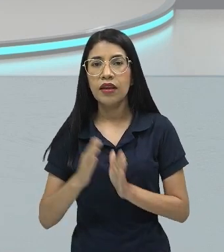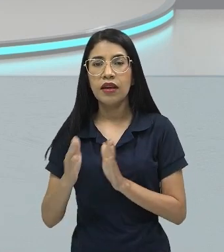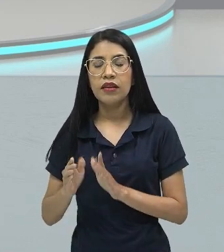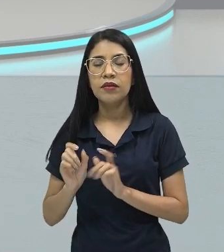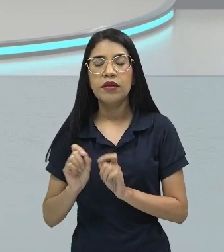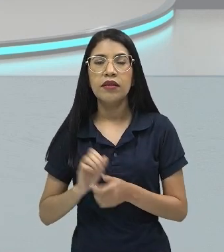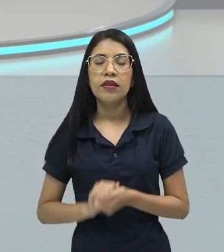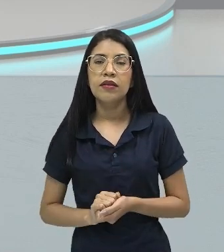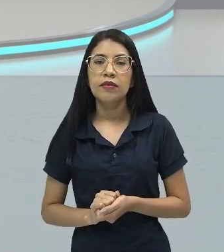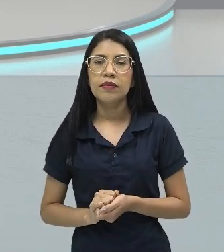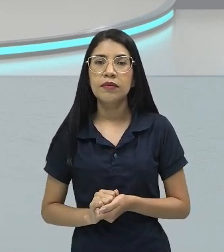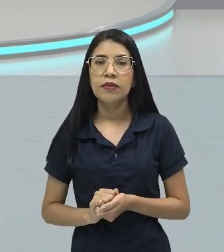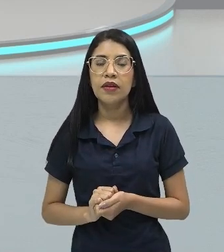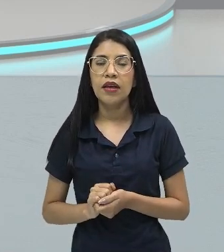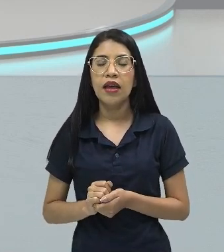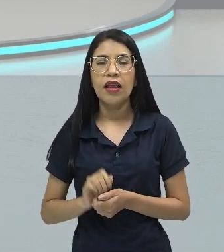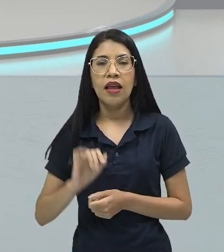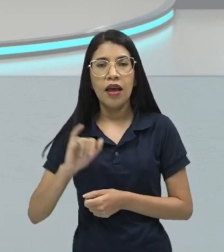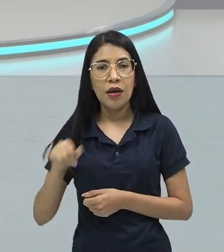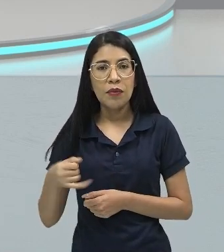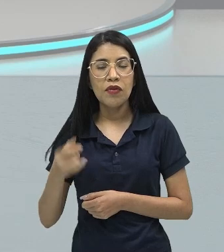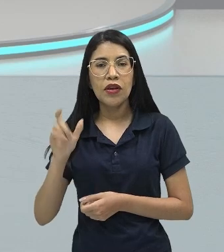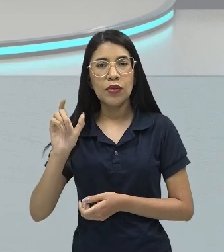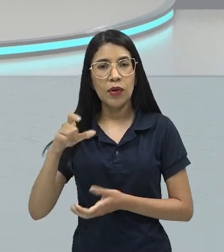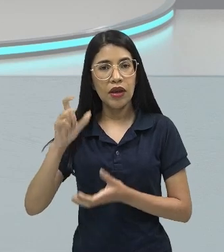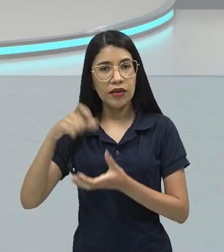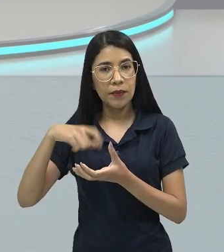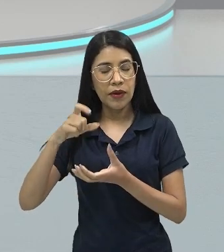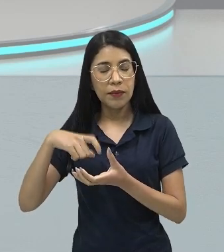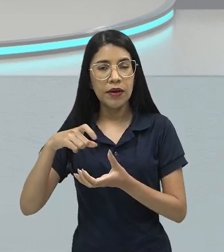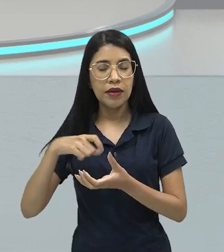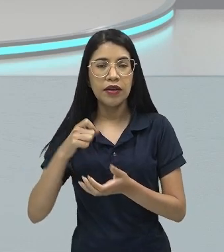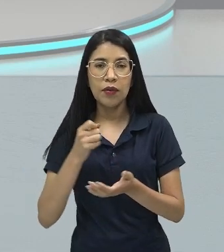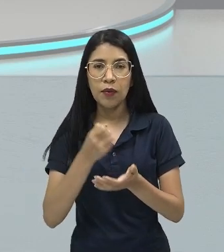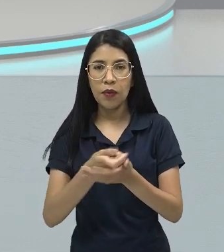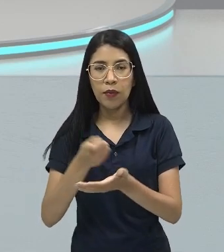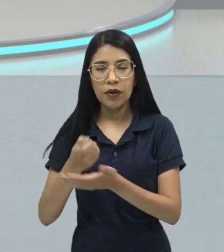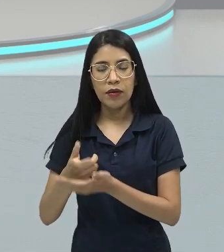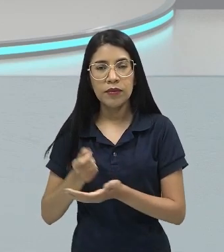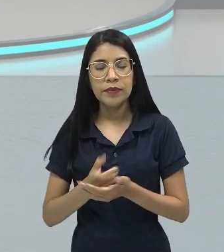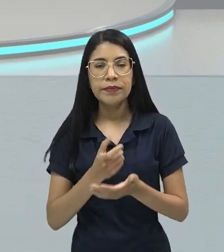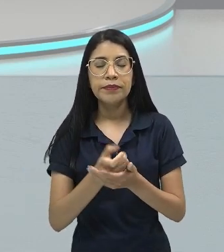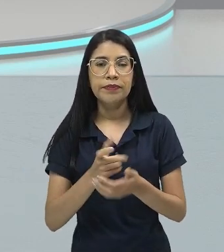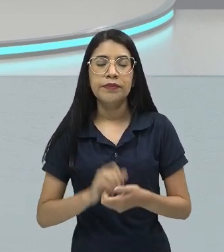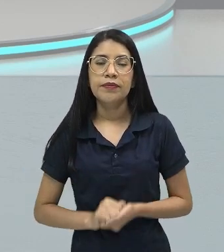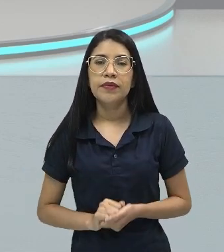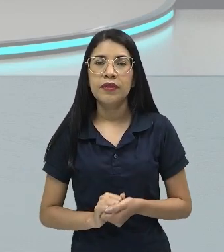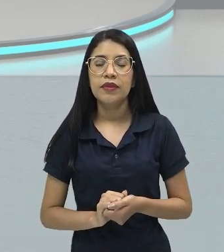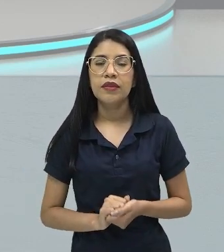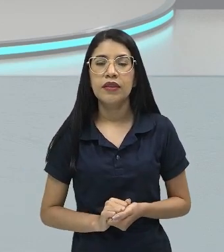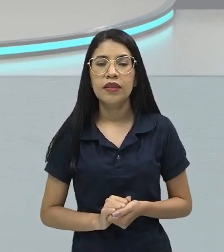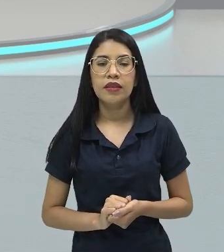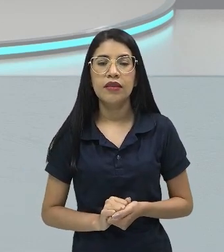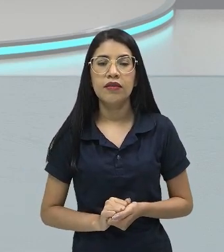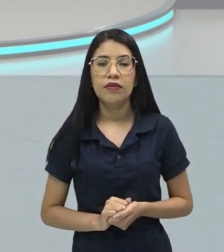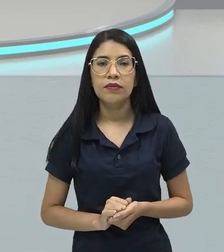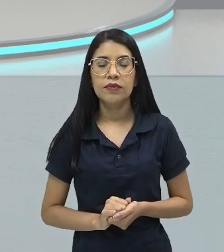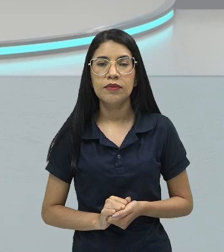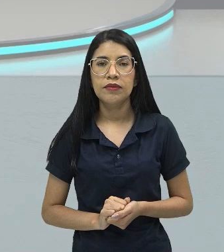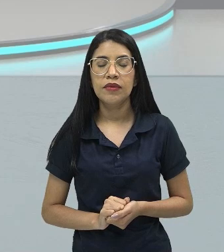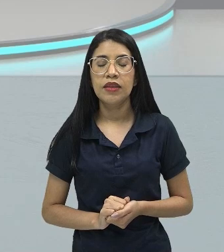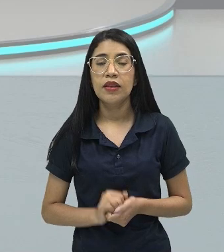Então, elas vão lá com o cartão em mãos, compram. Pá! E, finalmente, people want more.